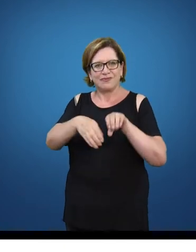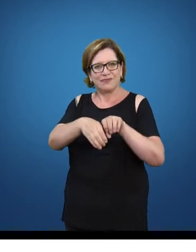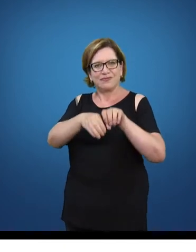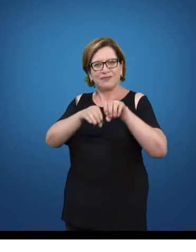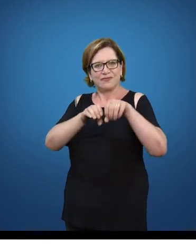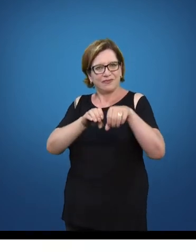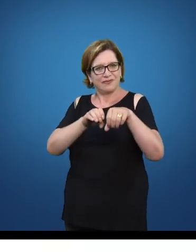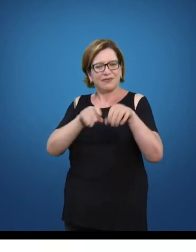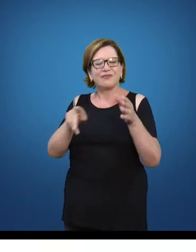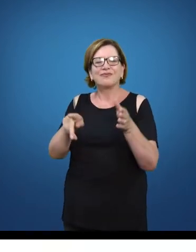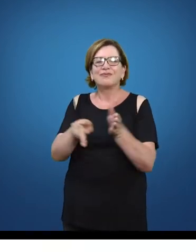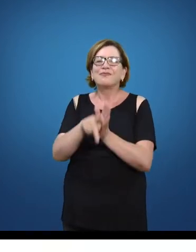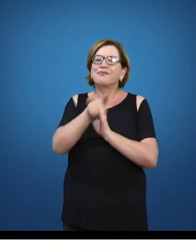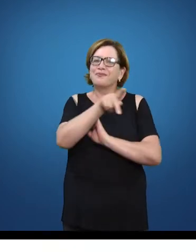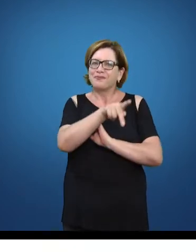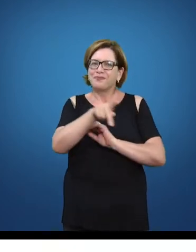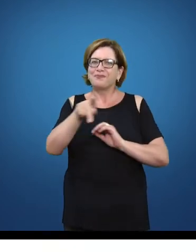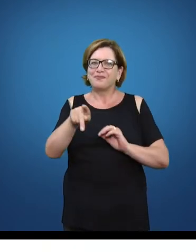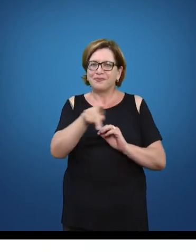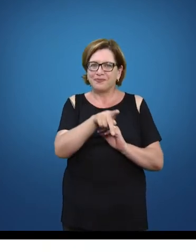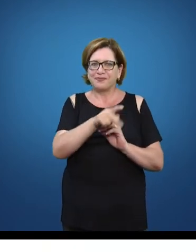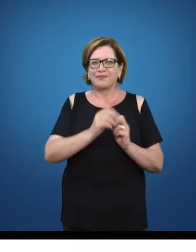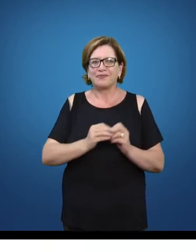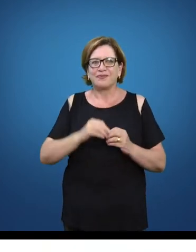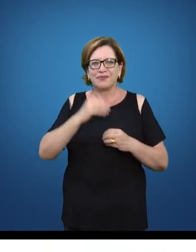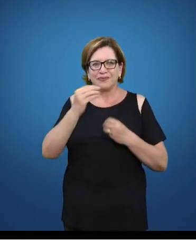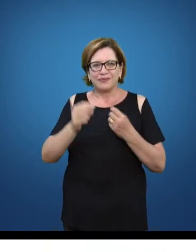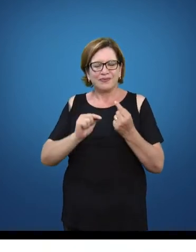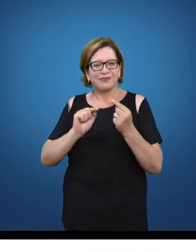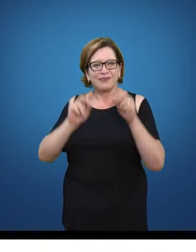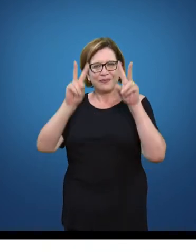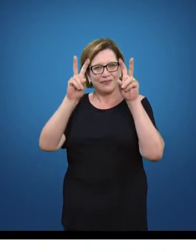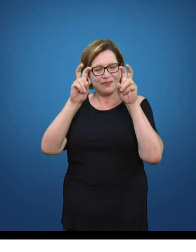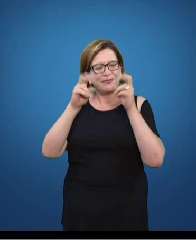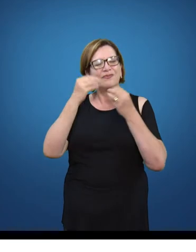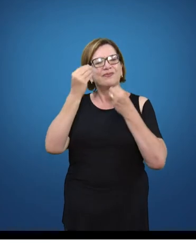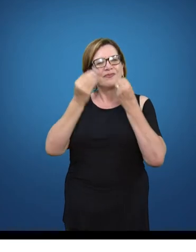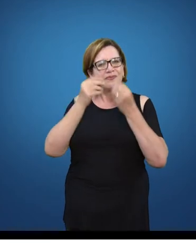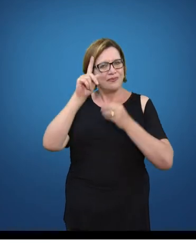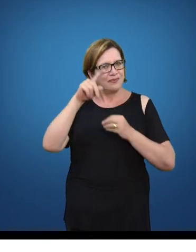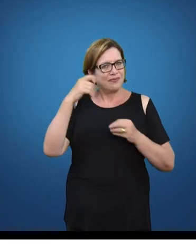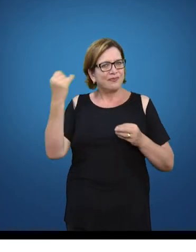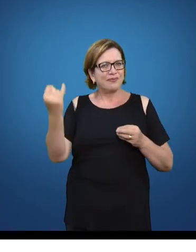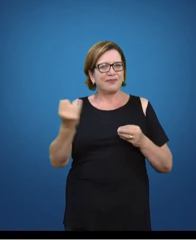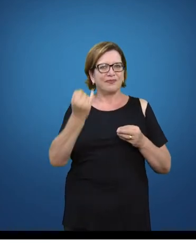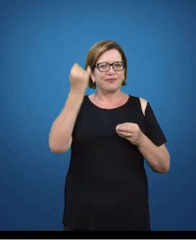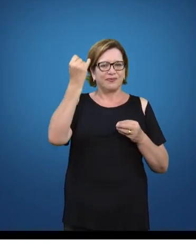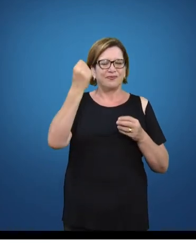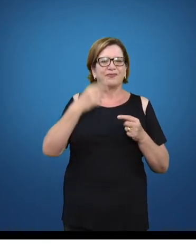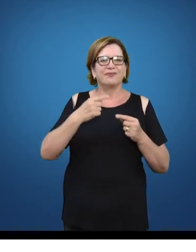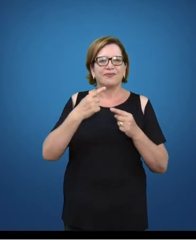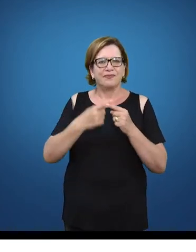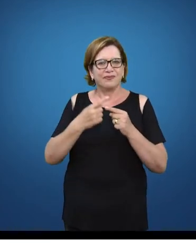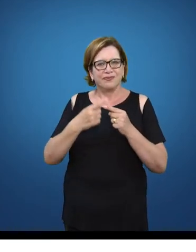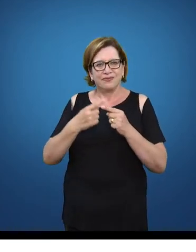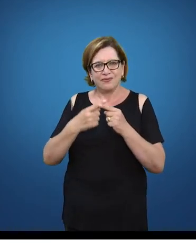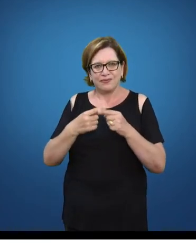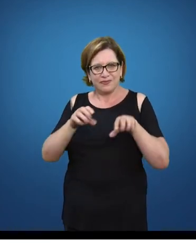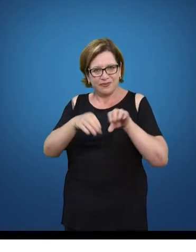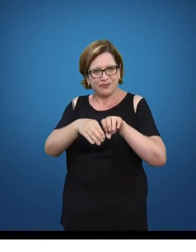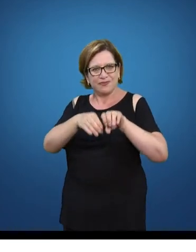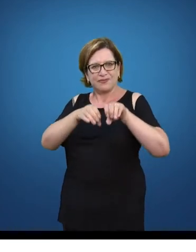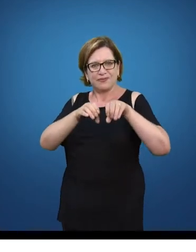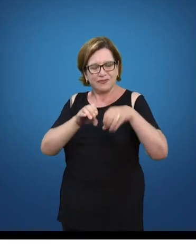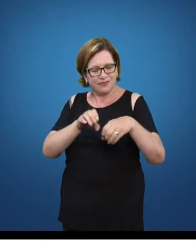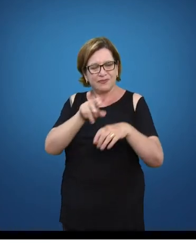do professor esse tópico esse tema é muito importante porque a formação